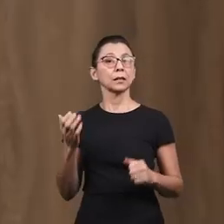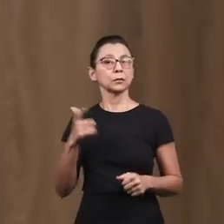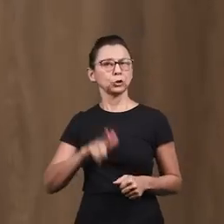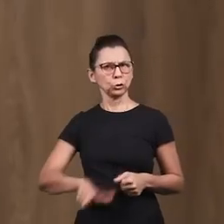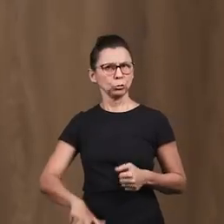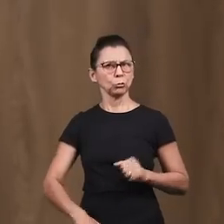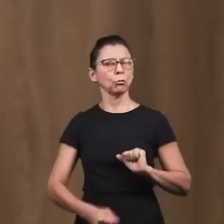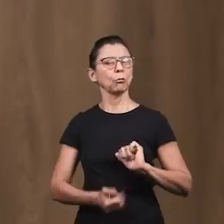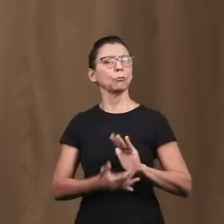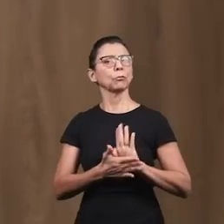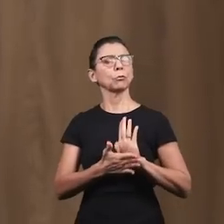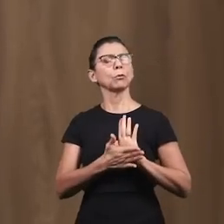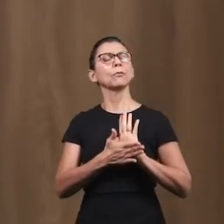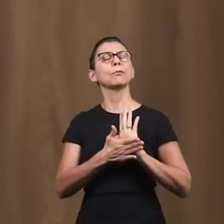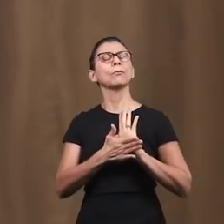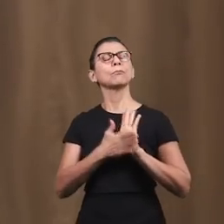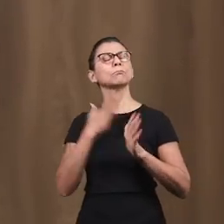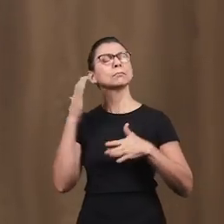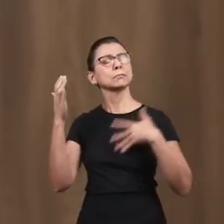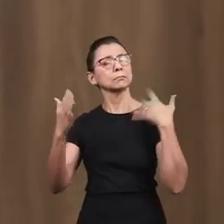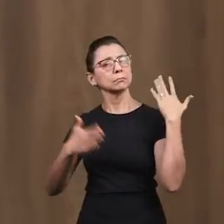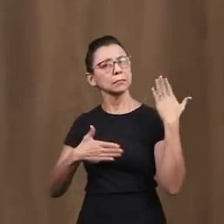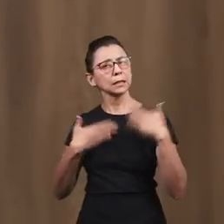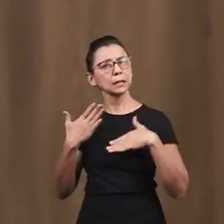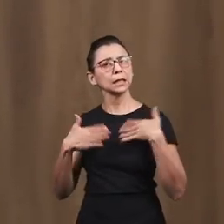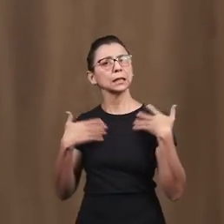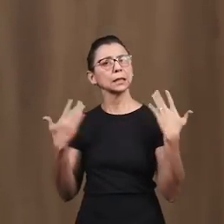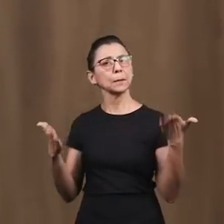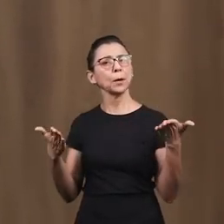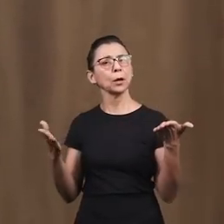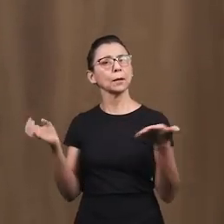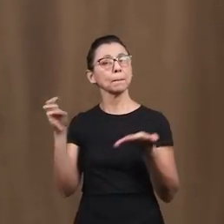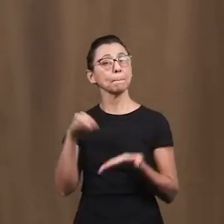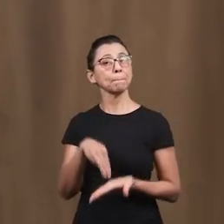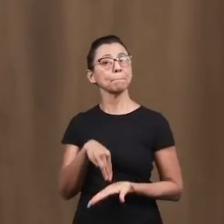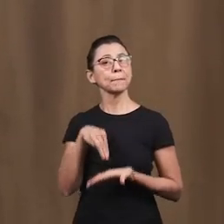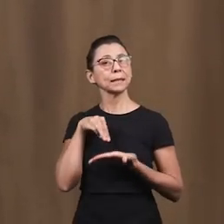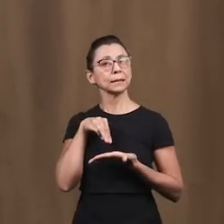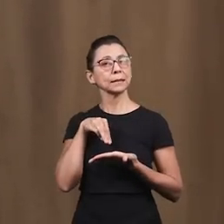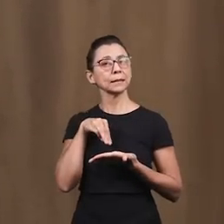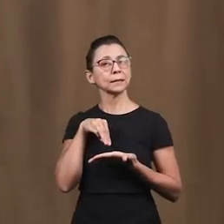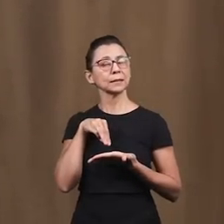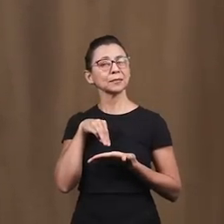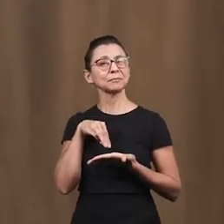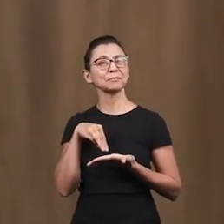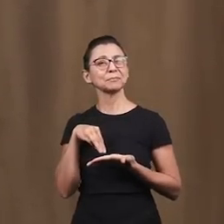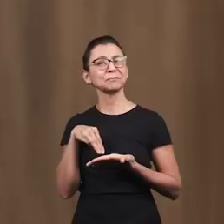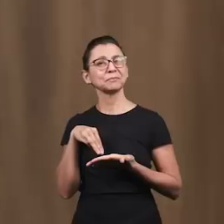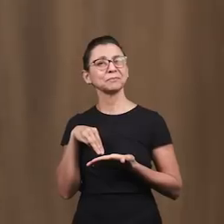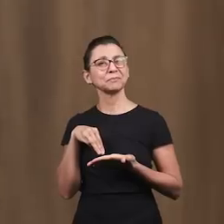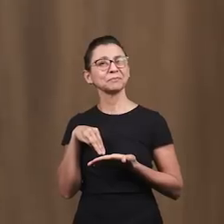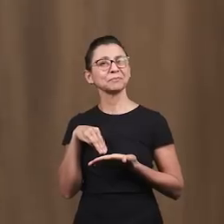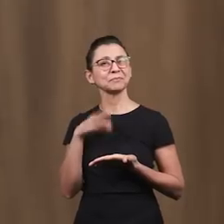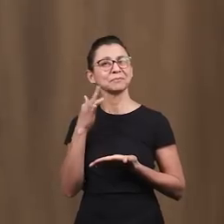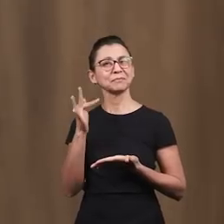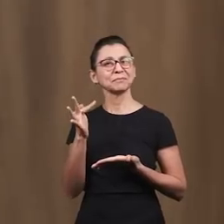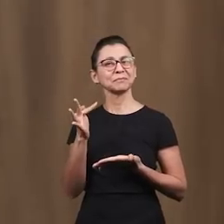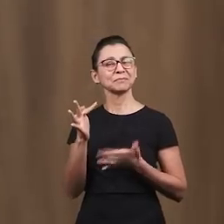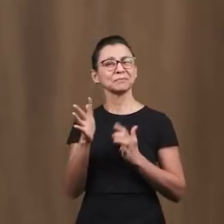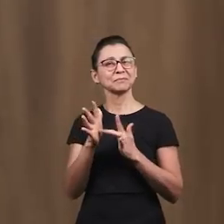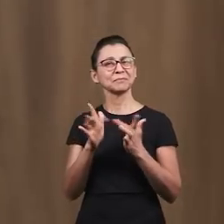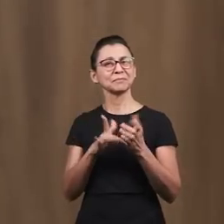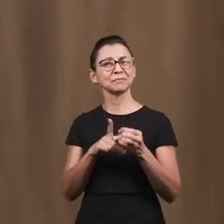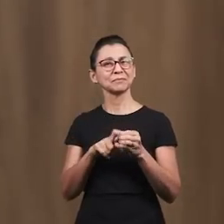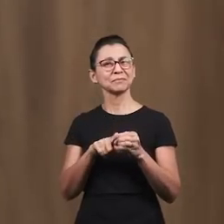Nós vamos cantar mais um louvor com muita alegria. Maranata, Maranata, em